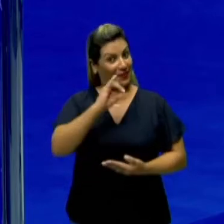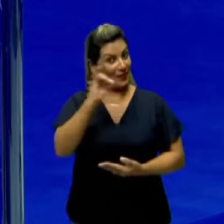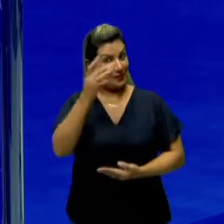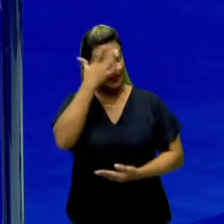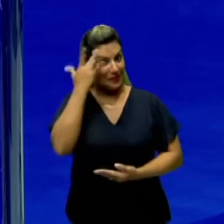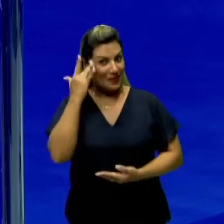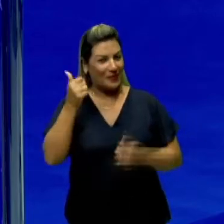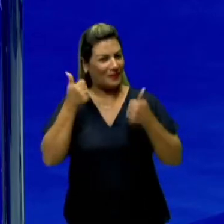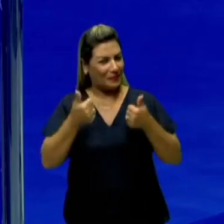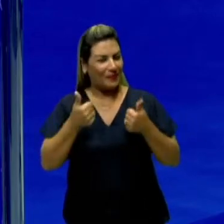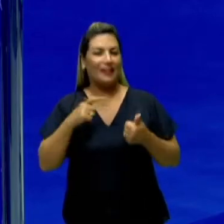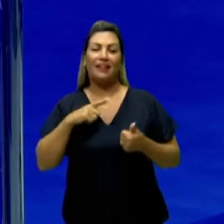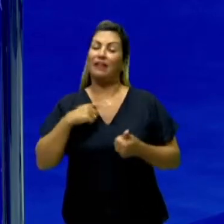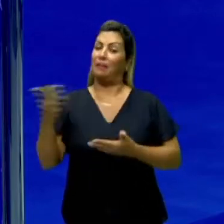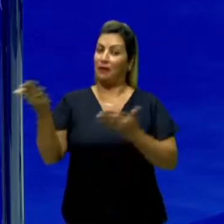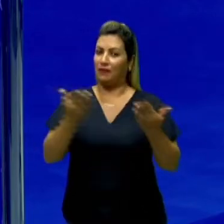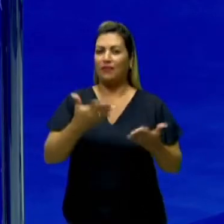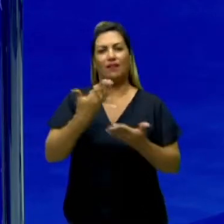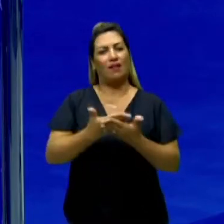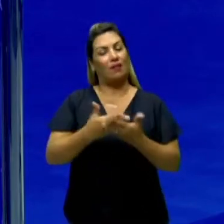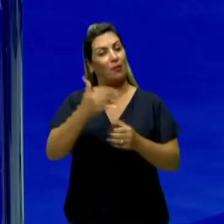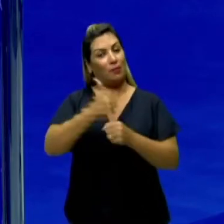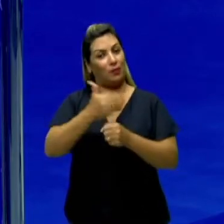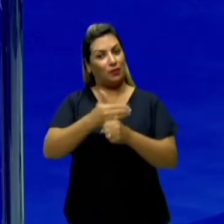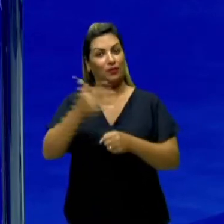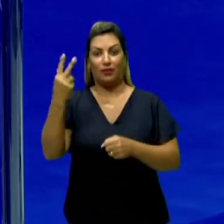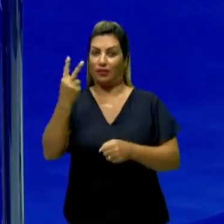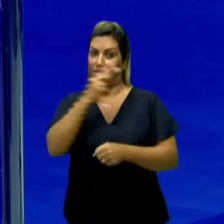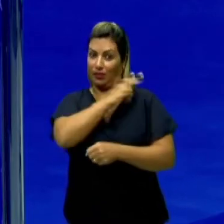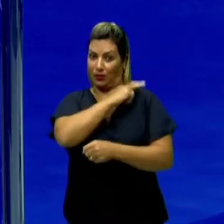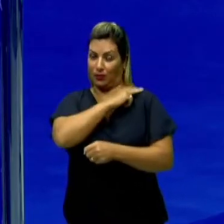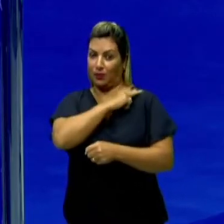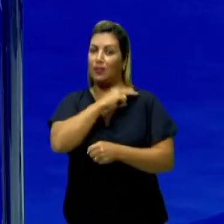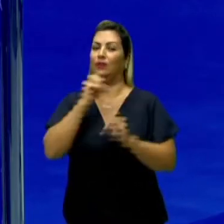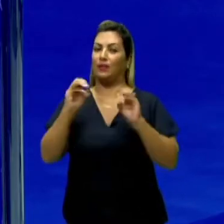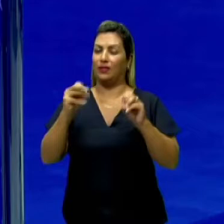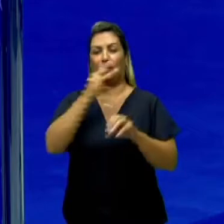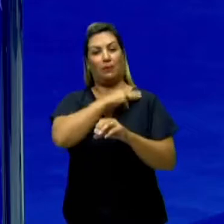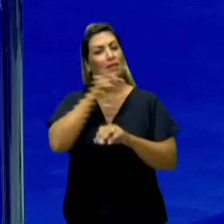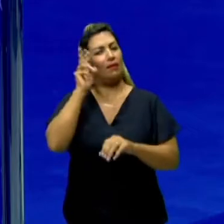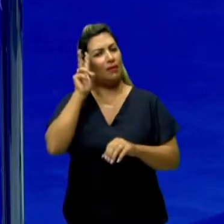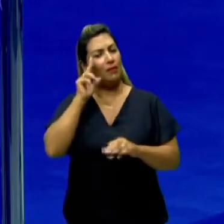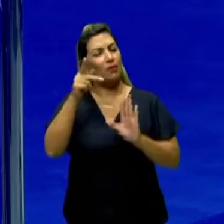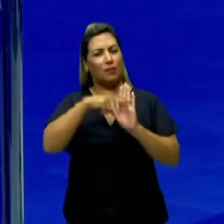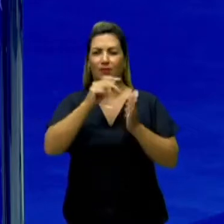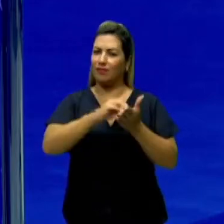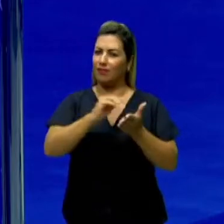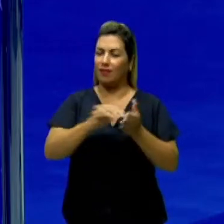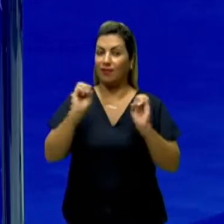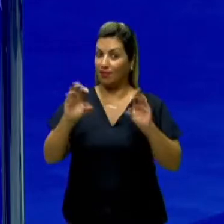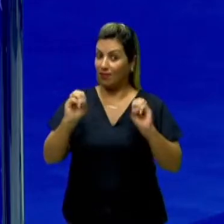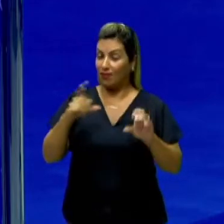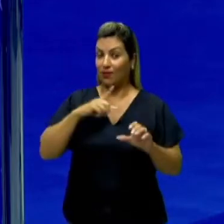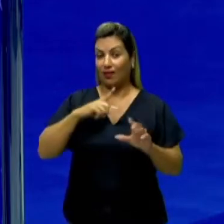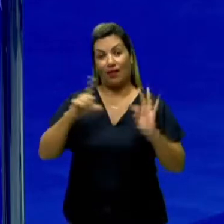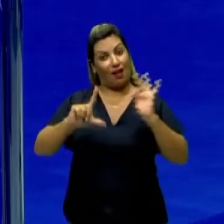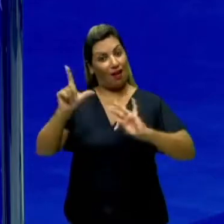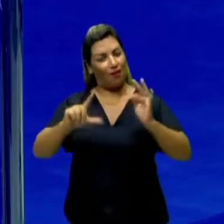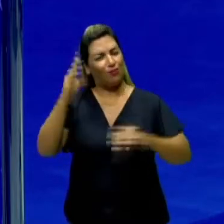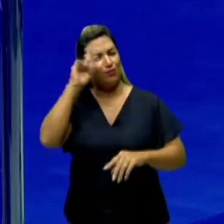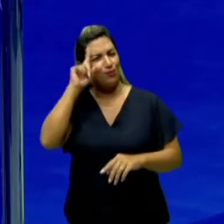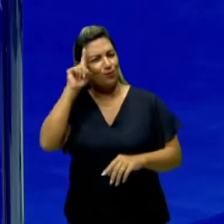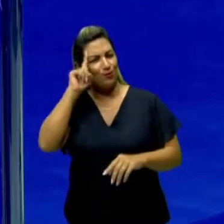E aí, galera, bem-vindos à nossa aula de Biologia para a segunda série do Ensino Médio da Rede Estadual de Goiás. Lembrando que esse é o projeto Seduca em Ação e que